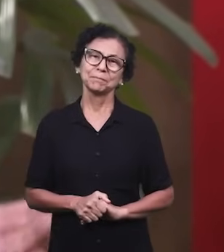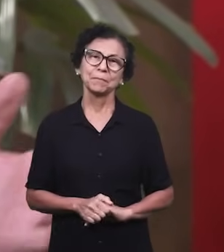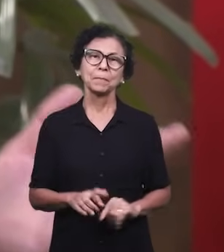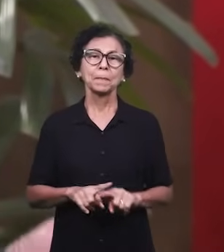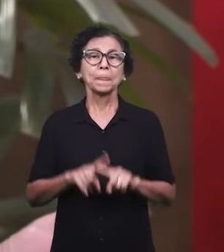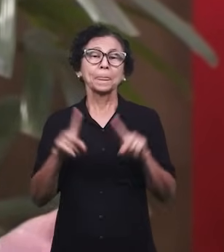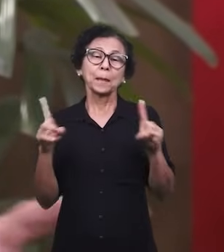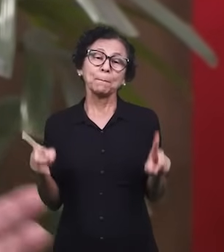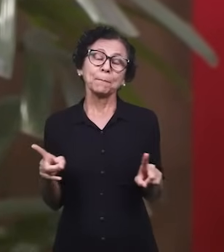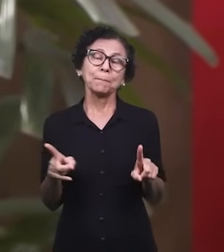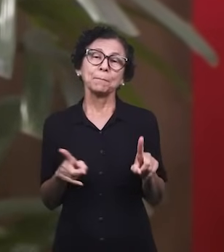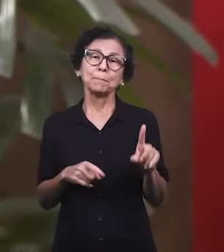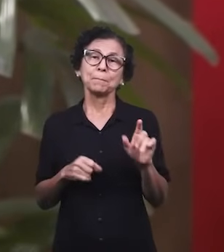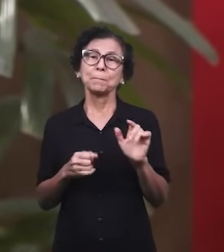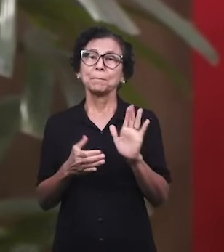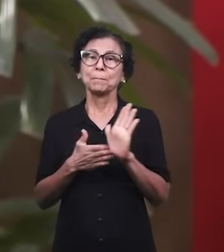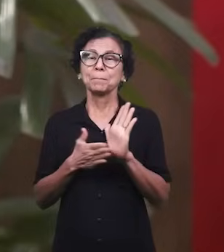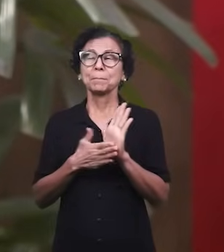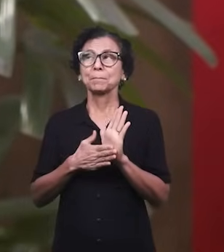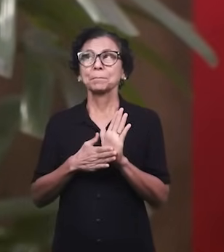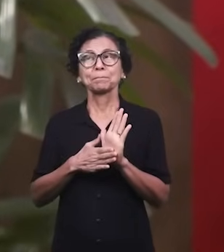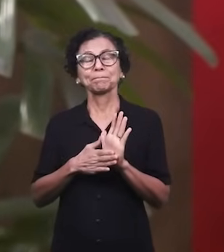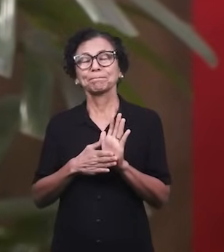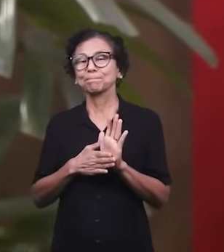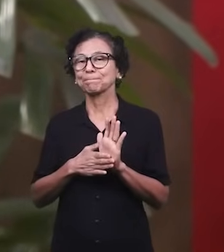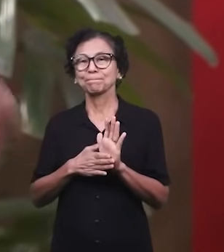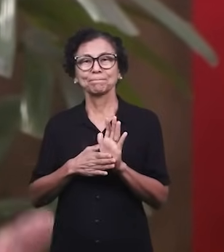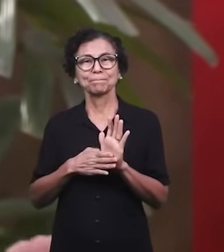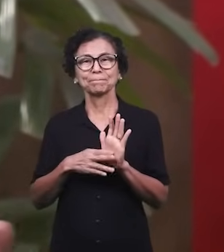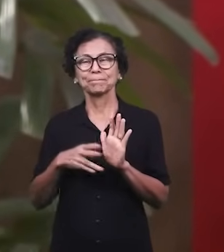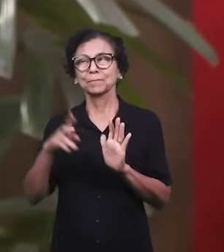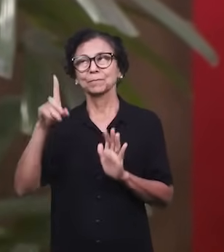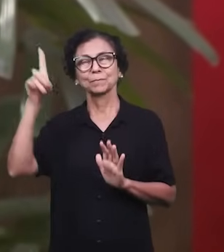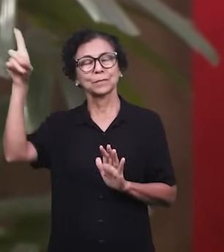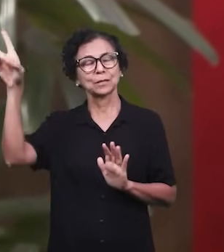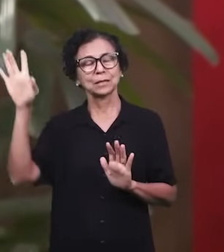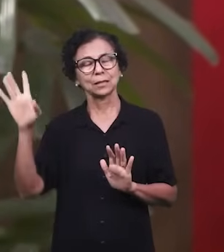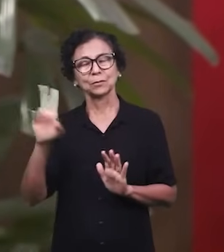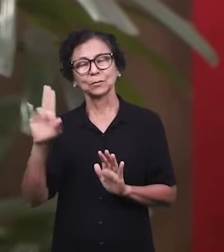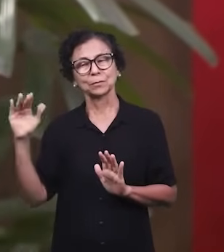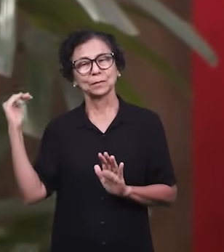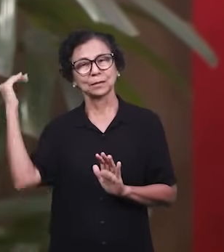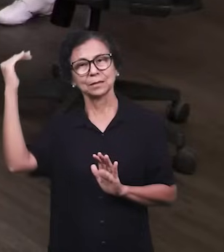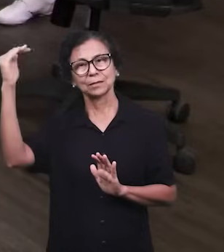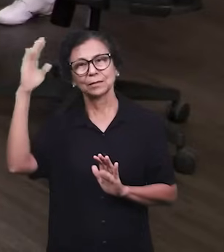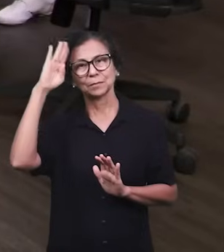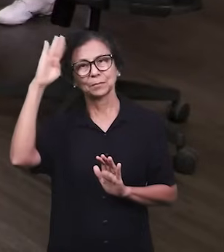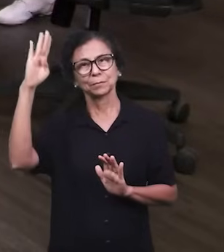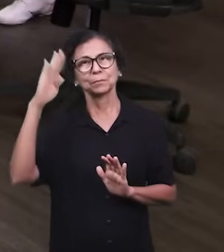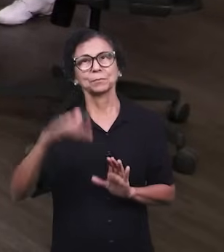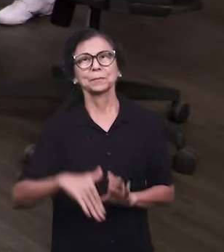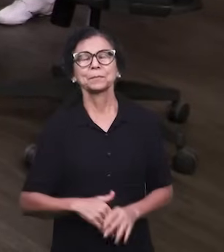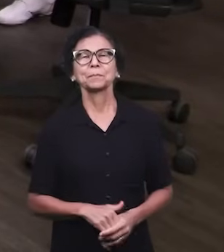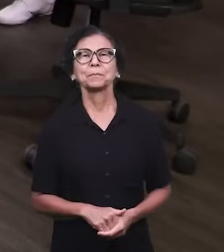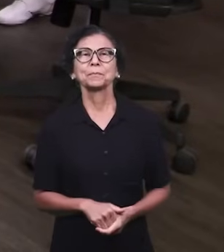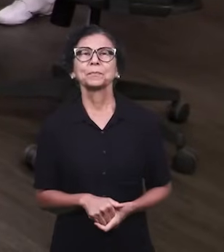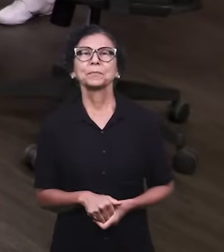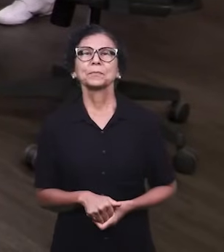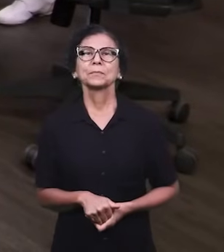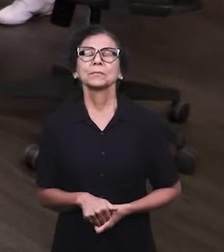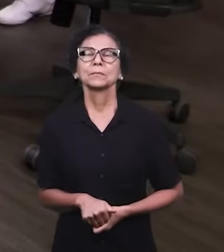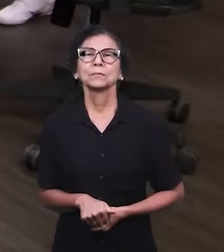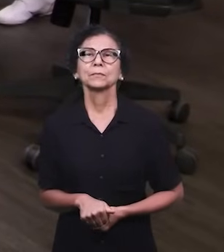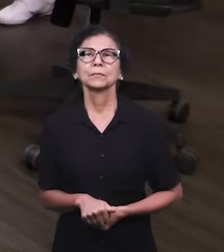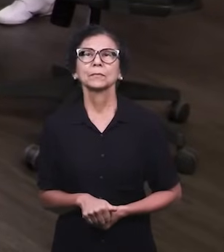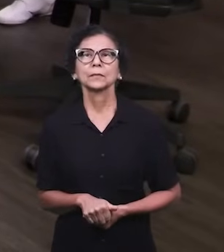O Senhor pode curar, pode não curar, mas em tudo é o nome do Senhor que é glorificado. Glória a Jesus, que bênção. Eu queria compartilhar